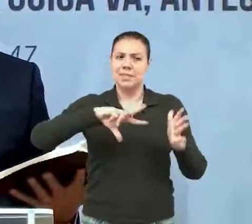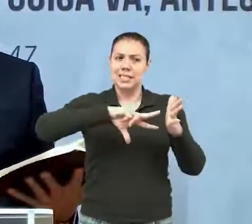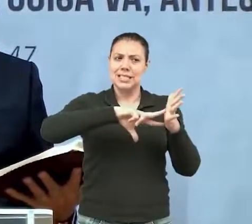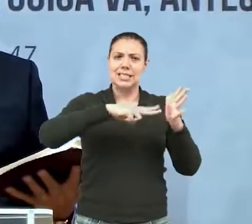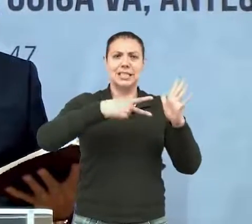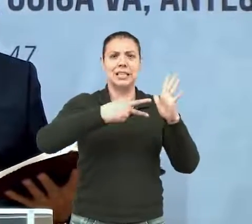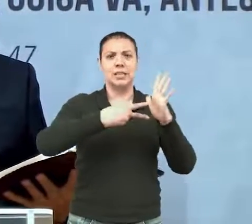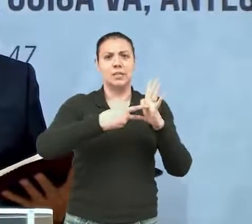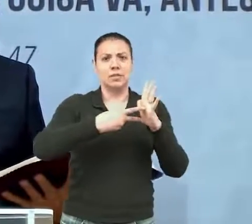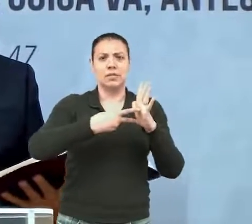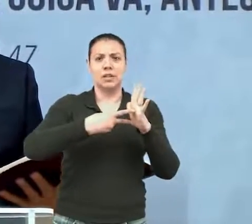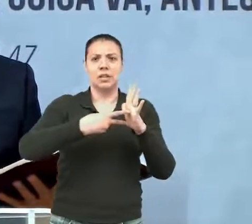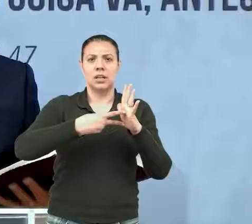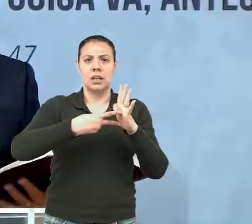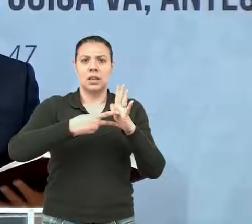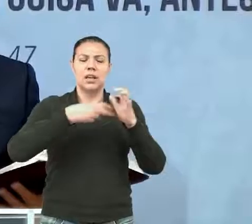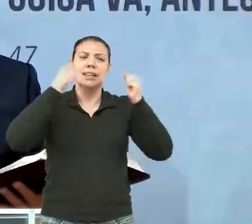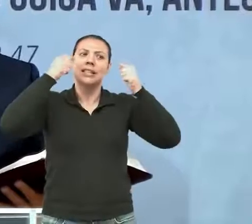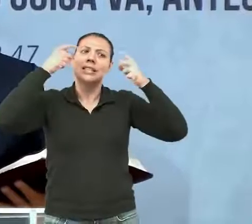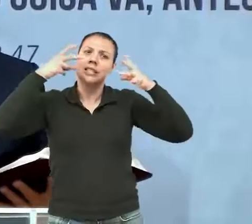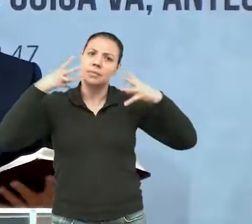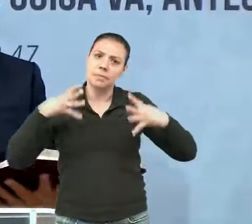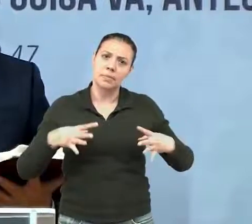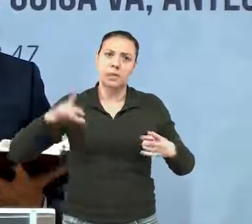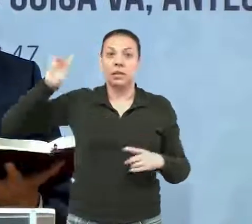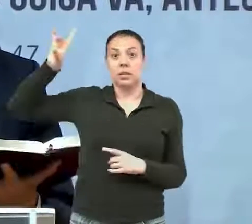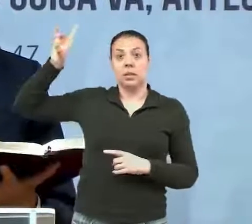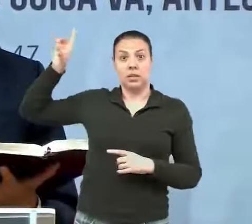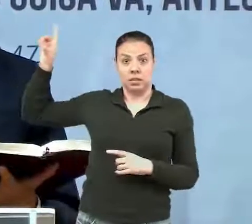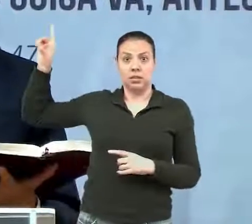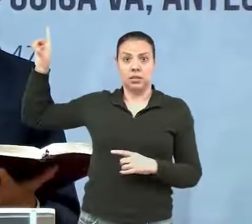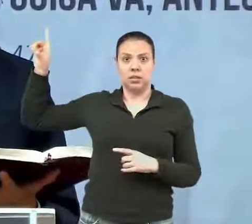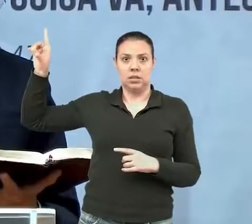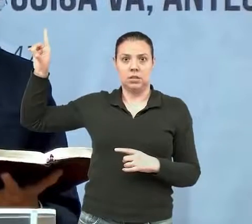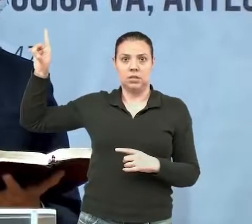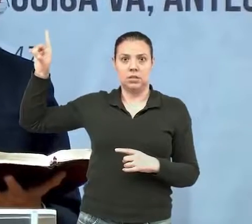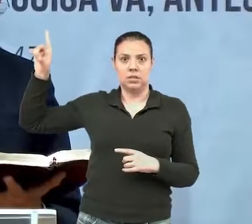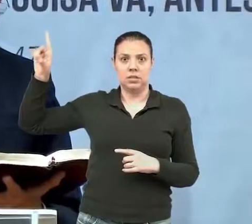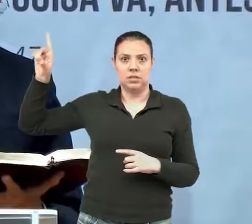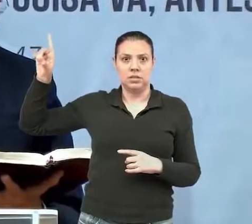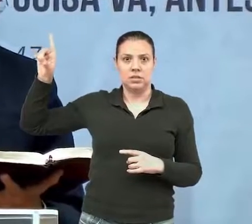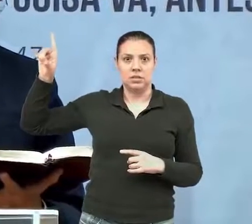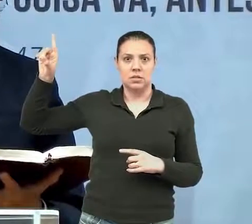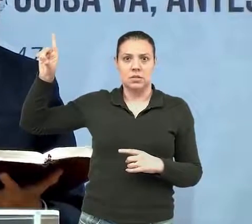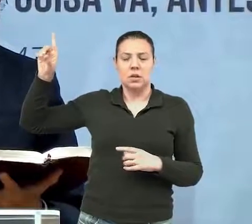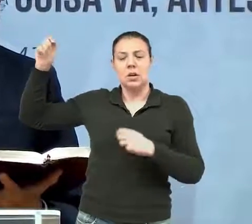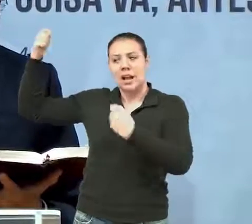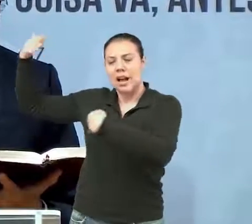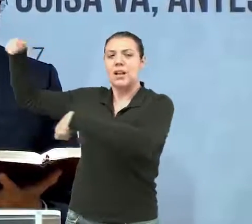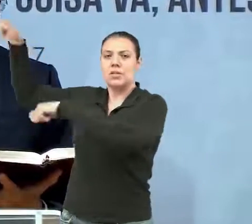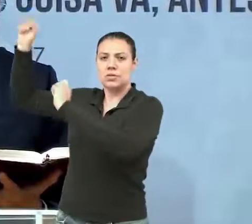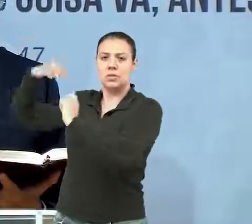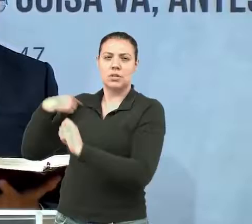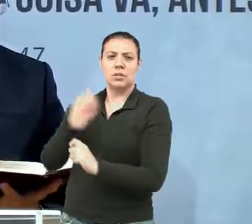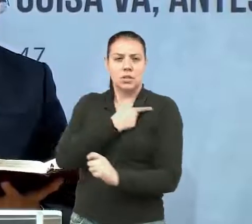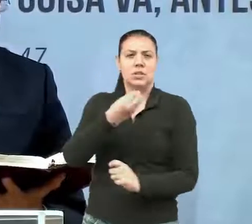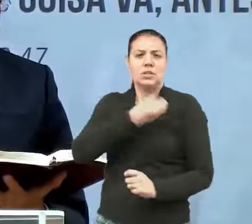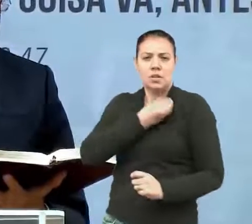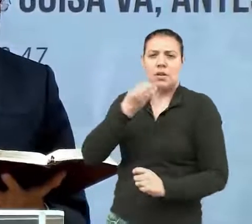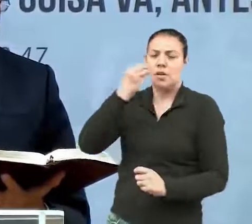antropomórfica para descrever que Deus, diante da nossa fraqueza, diante da